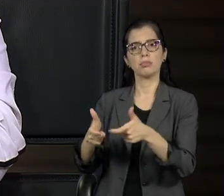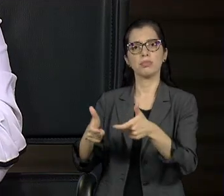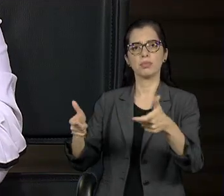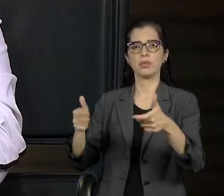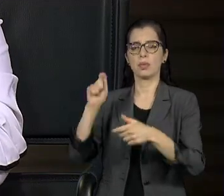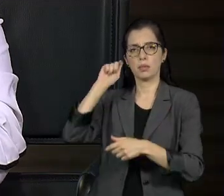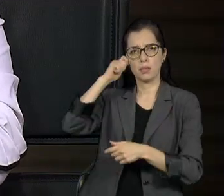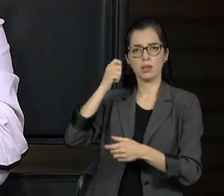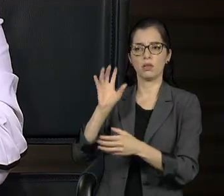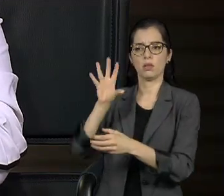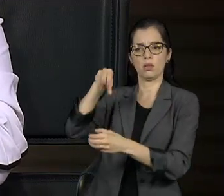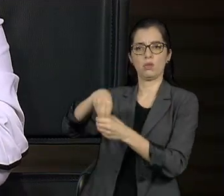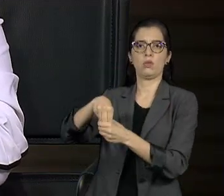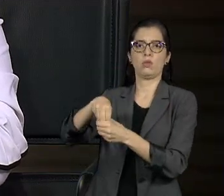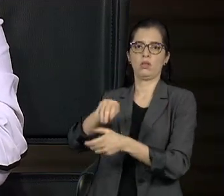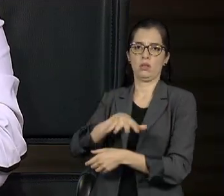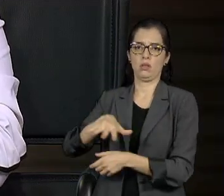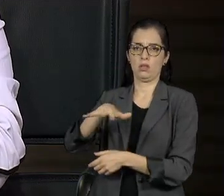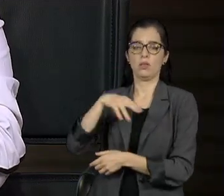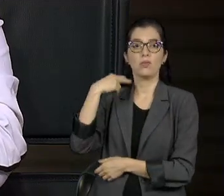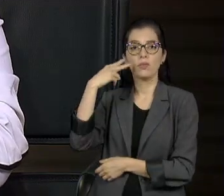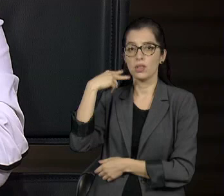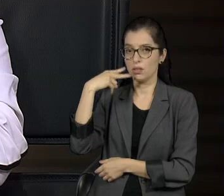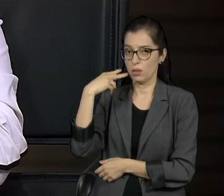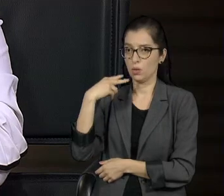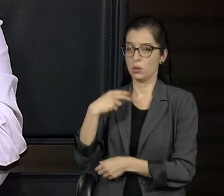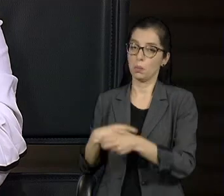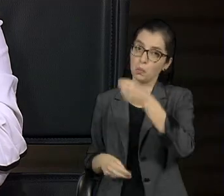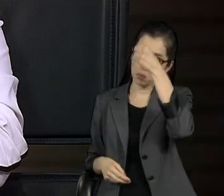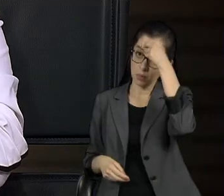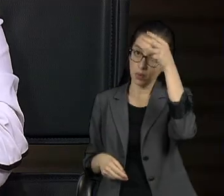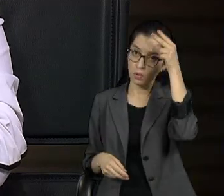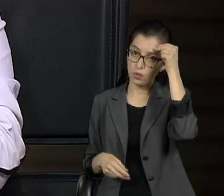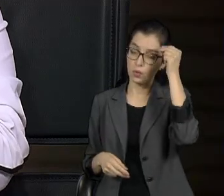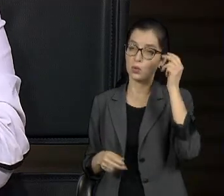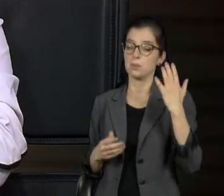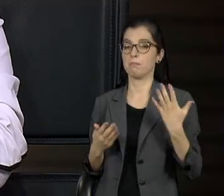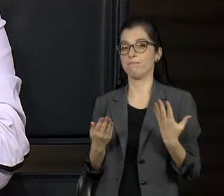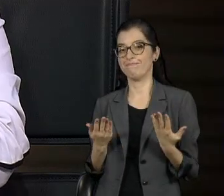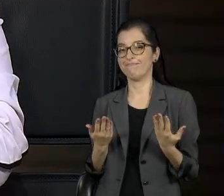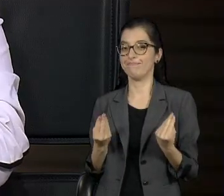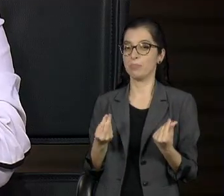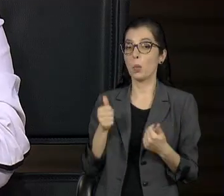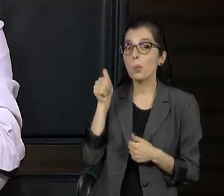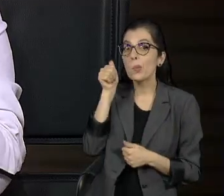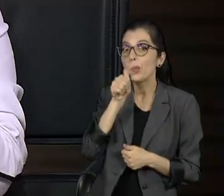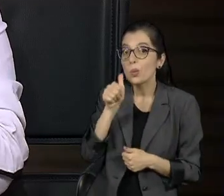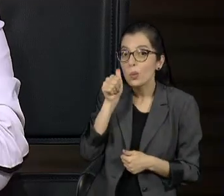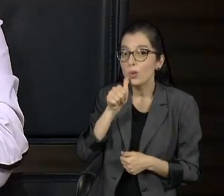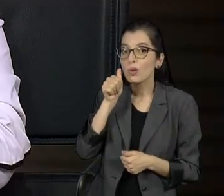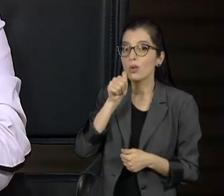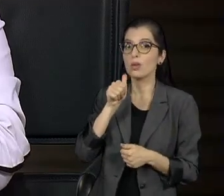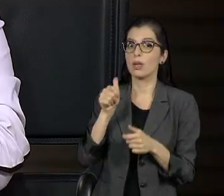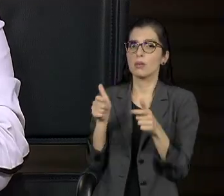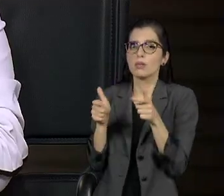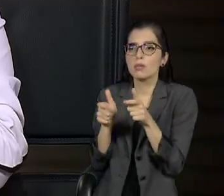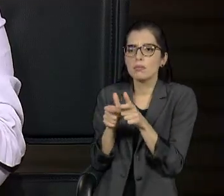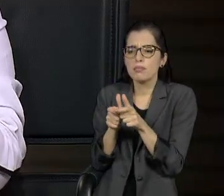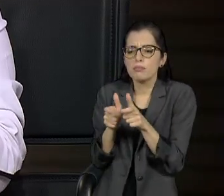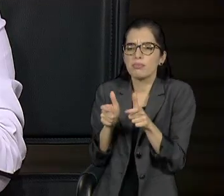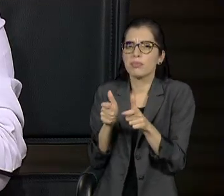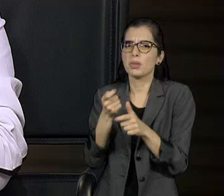das prefeituras, mas para as mulheres a gente manteve o status quo aí, né? A gente aumentou menos de 1% em relação a